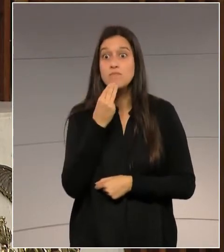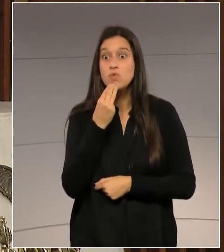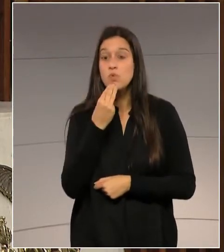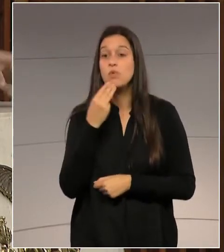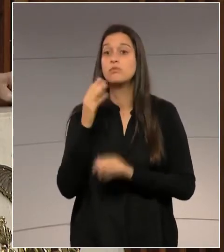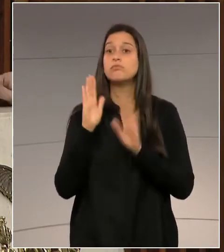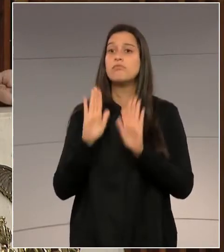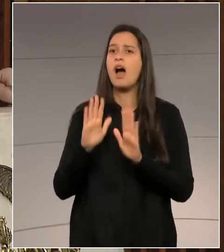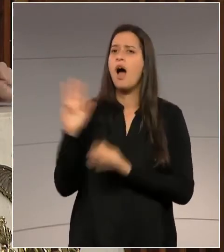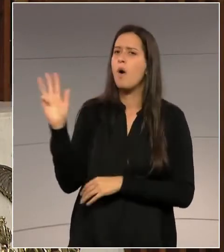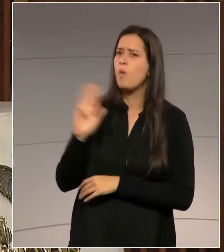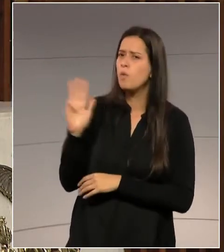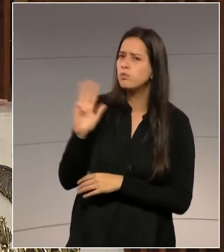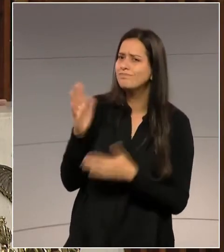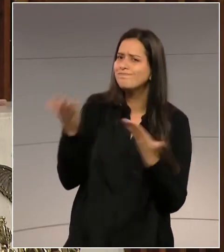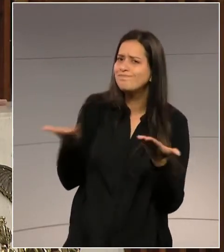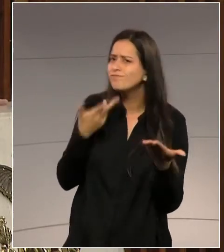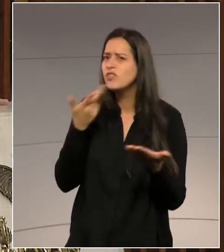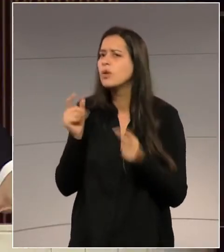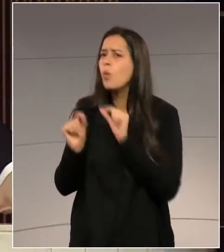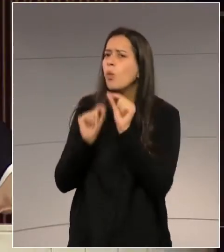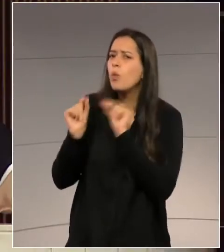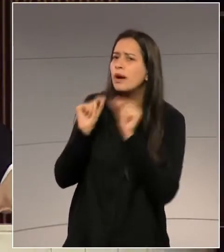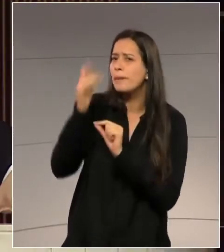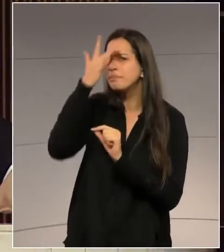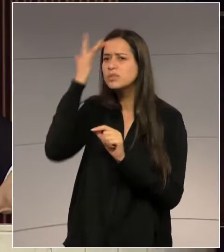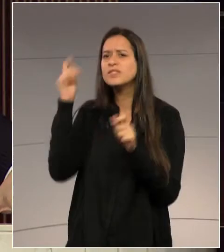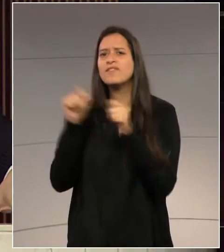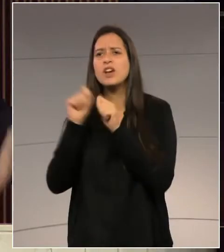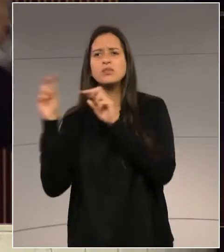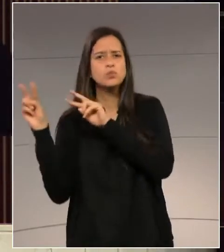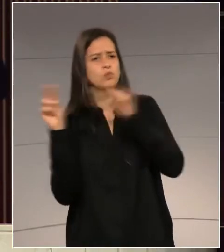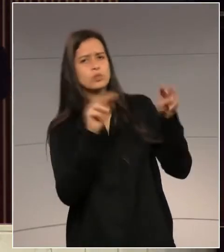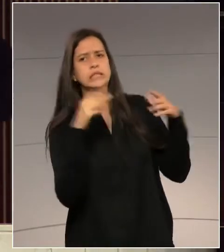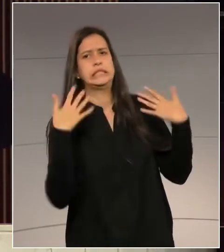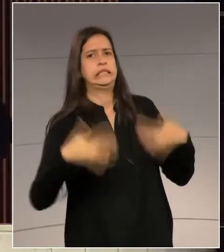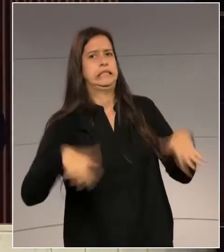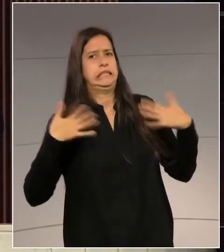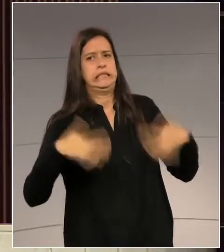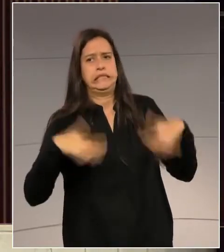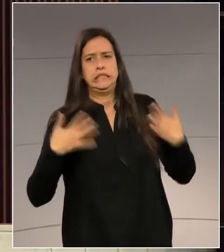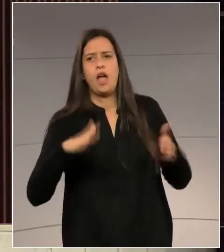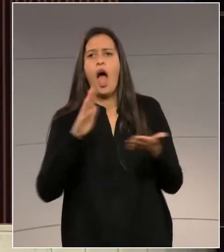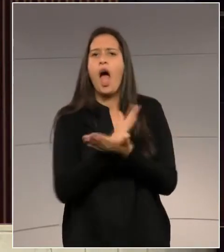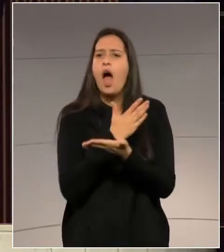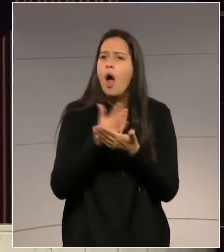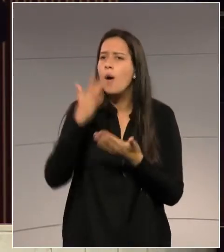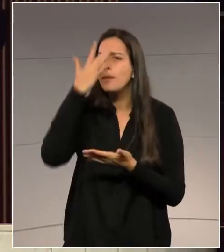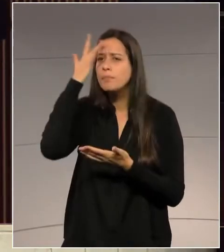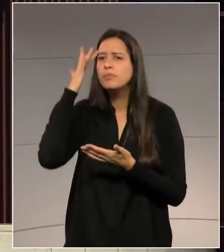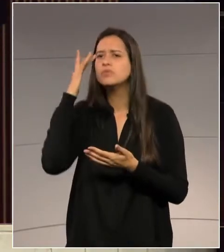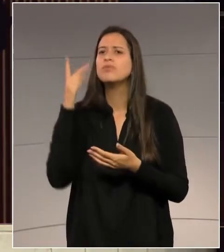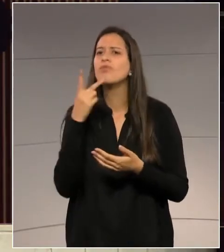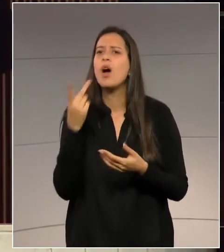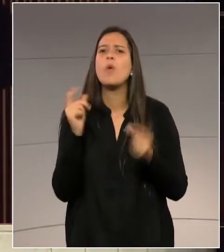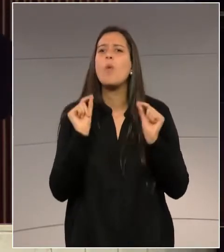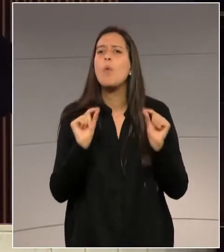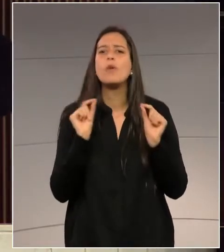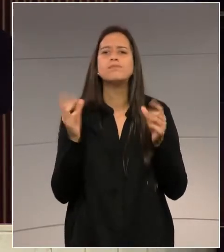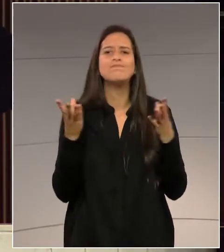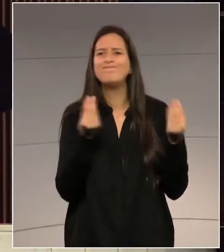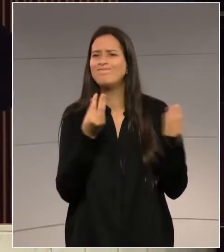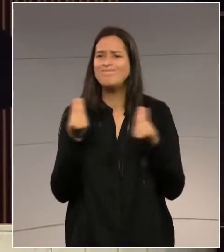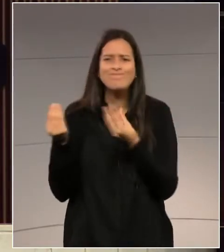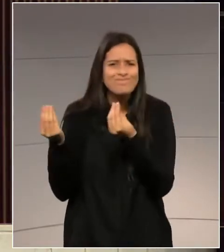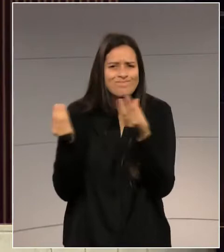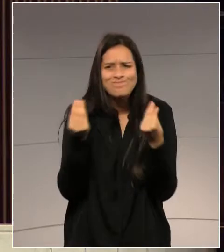isso que é tão desesperado e se lula que quando sai para a rua tem milhões de pessoas querendo abraçar diferente de um presidente que não pode sair do palácio